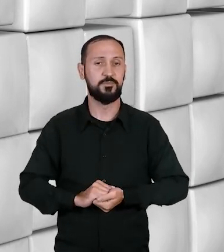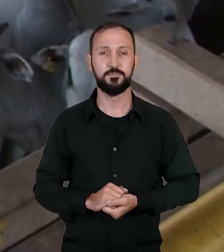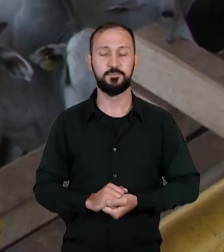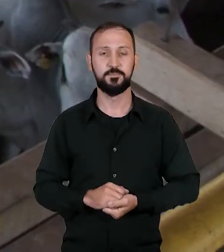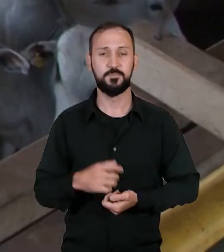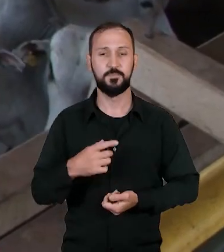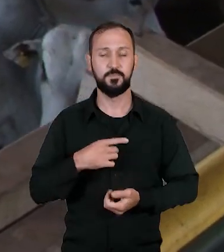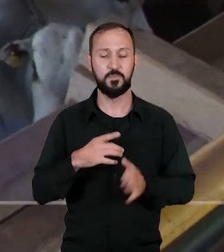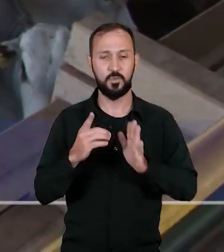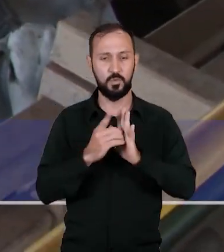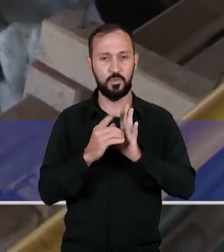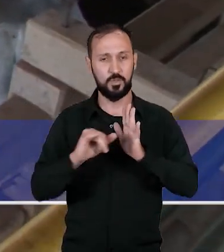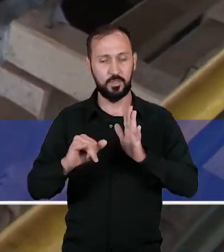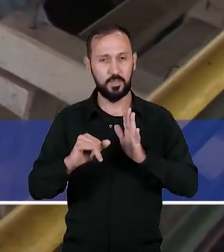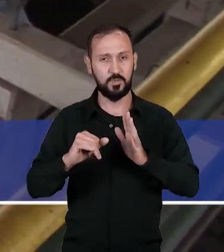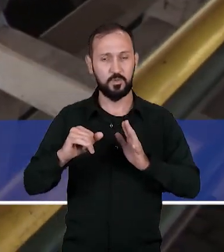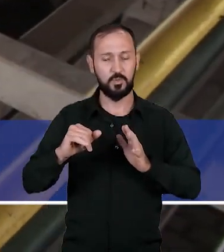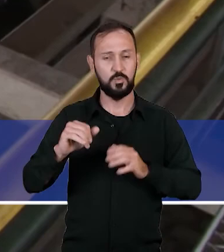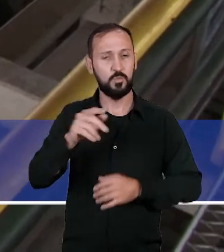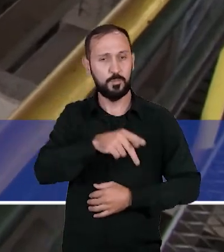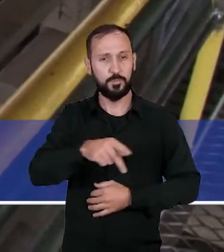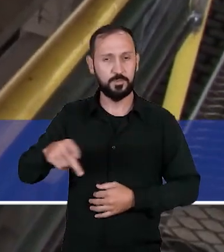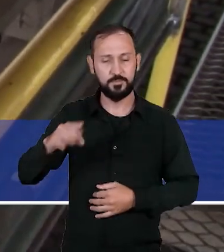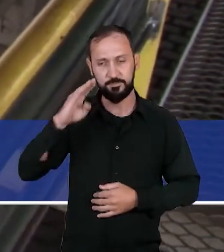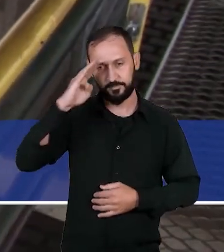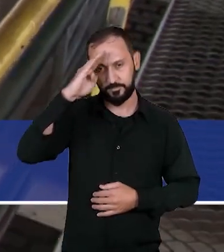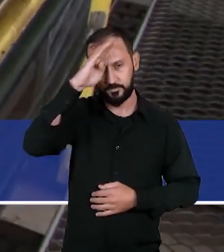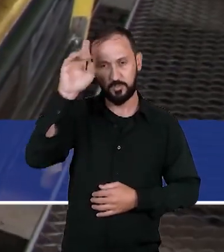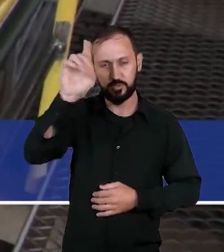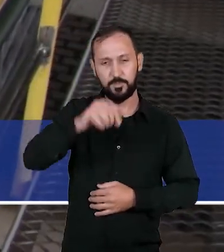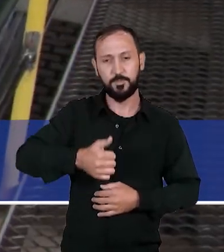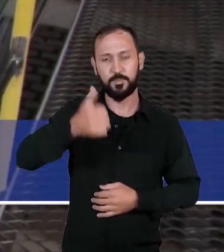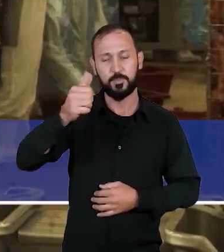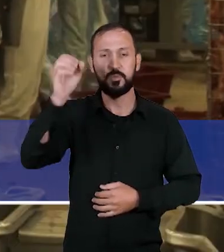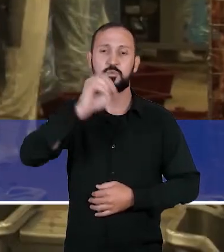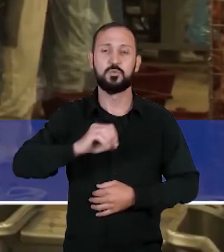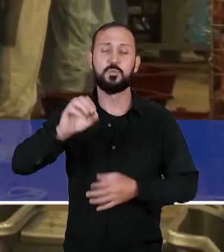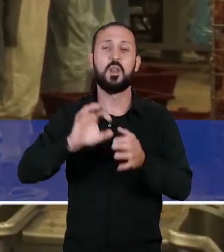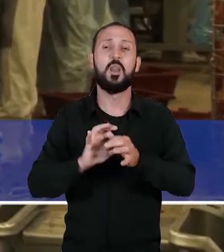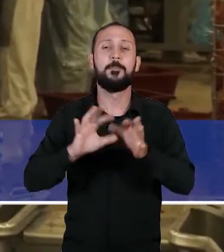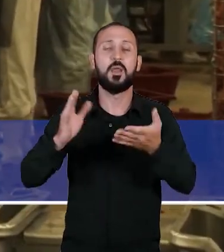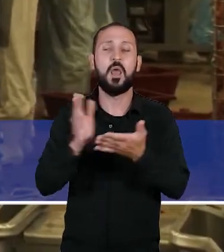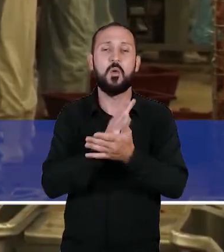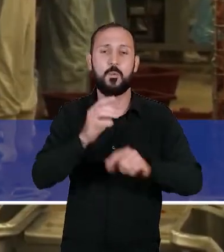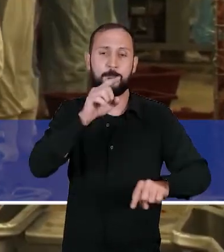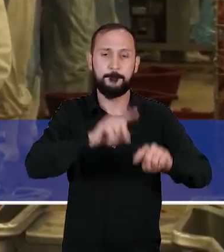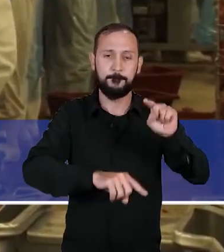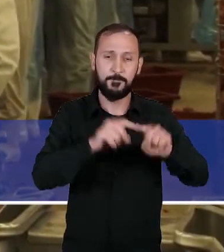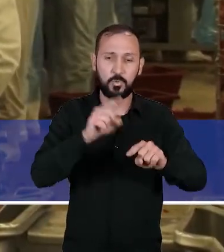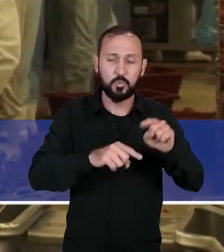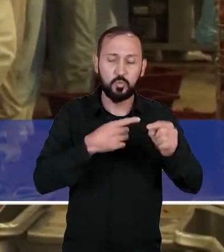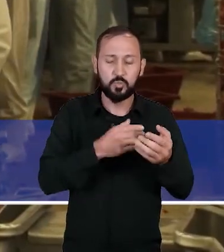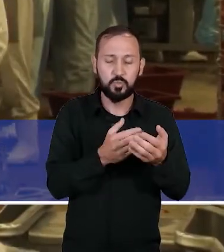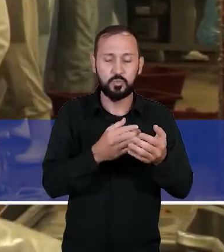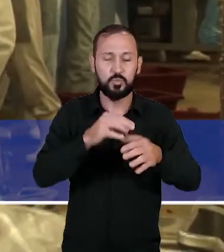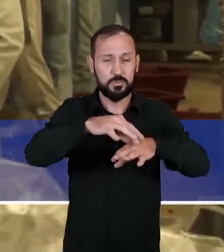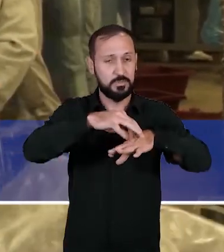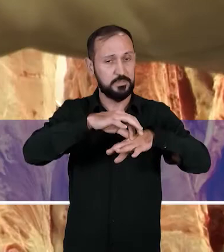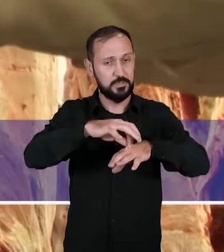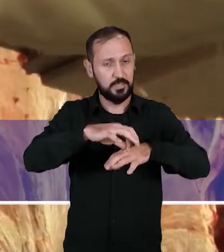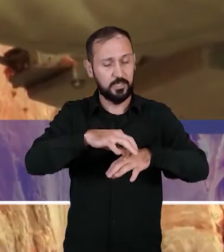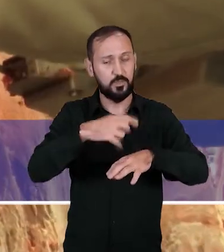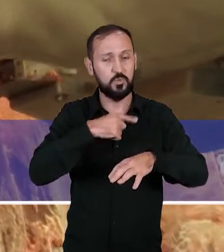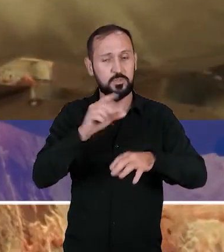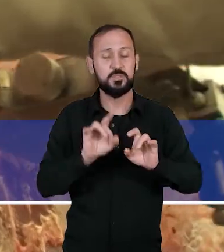deputados. Decreto do presidente Jair Bolsonaro, sancionado em 1º de outubro, permite que produtos de origem animal possam